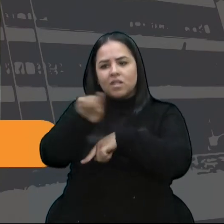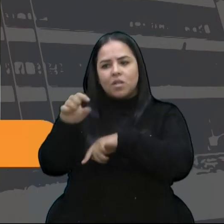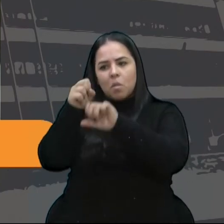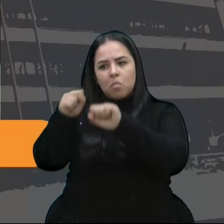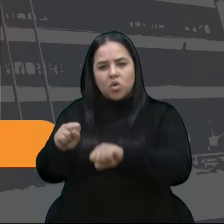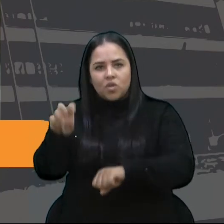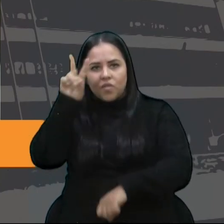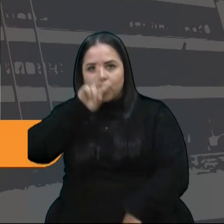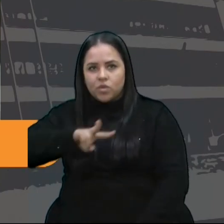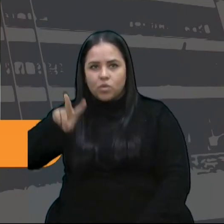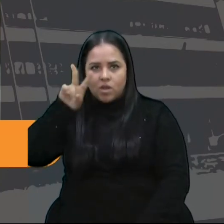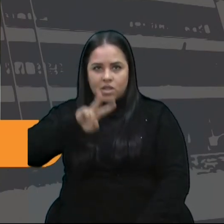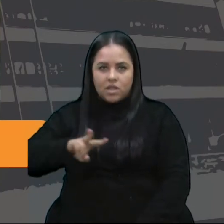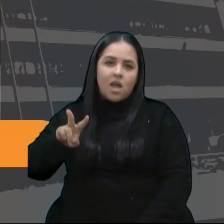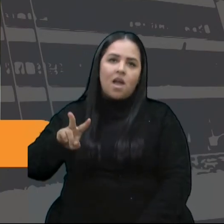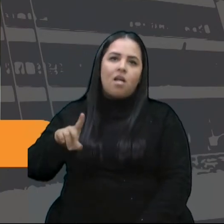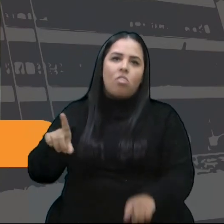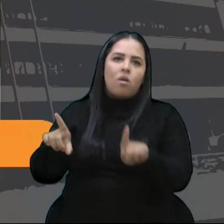isso ao